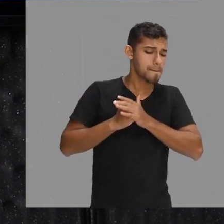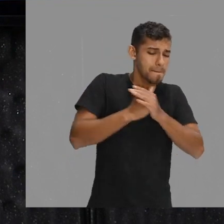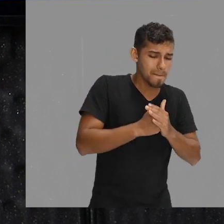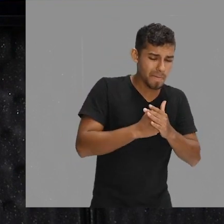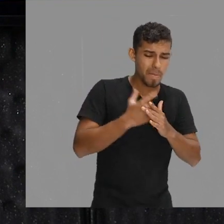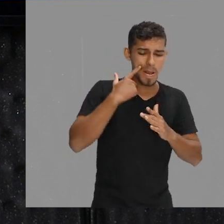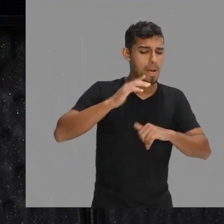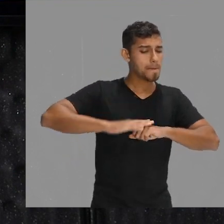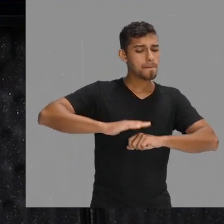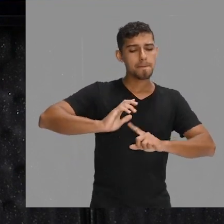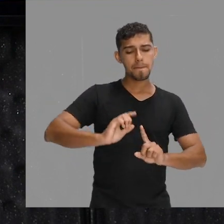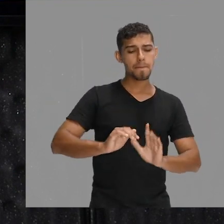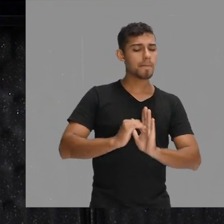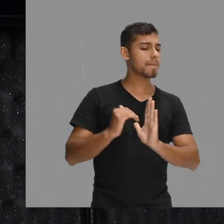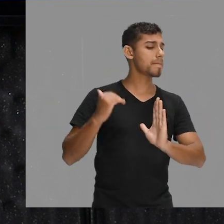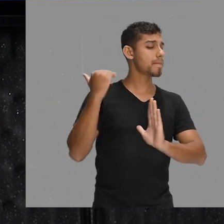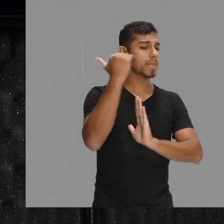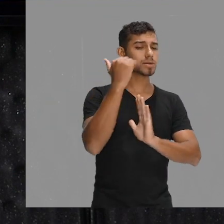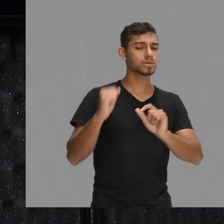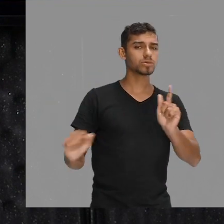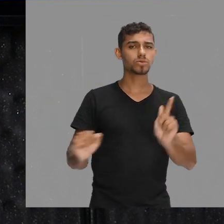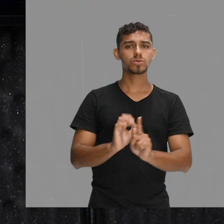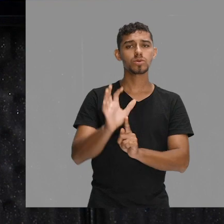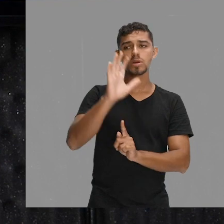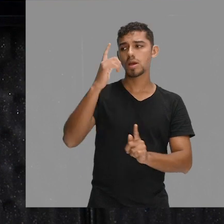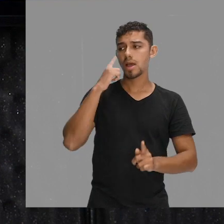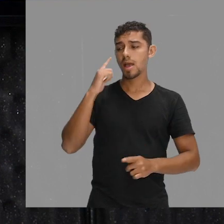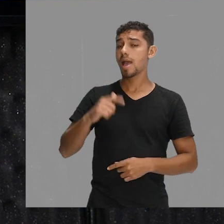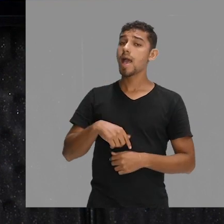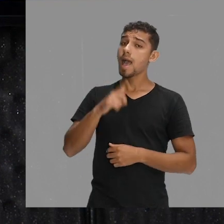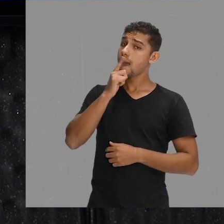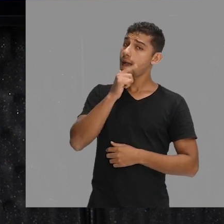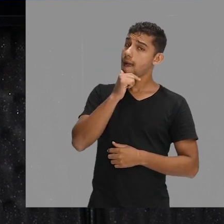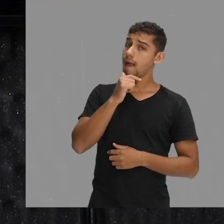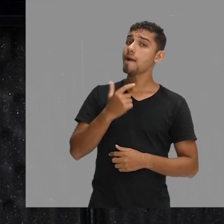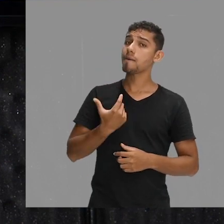vapor? Então, a água, solvente puro, tem uma pressão de